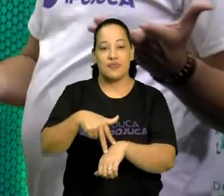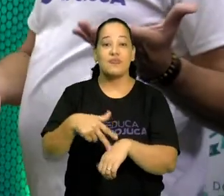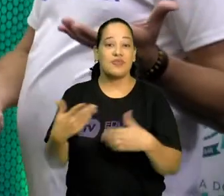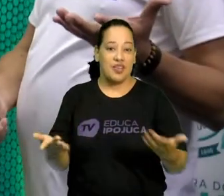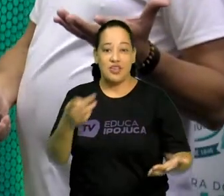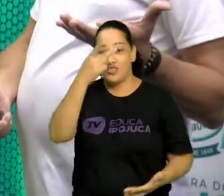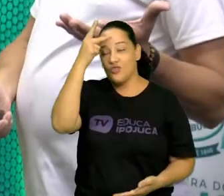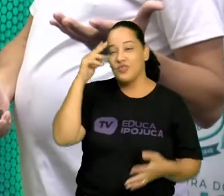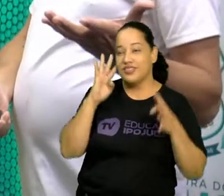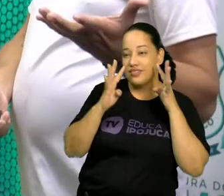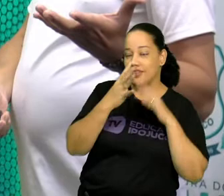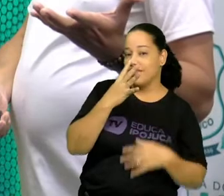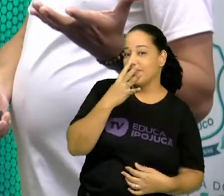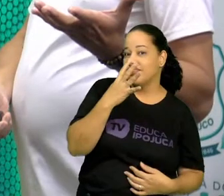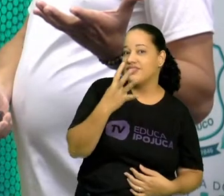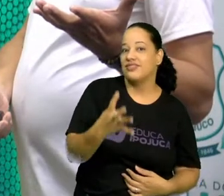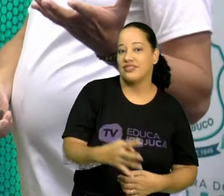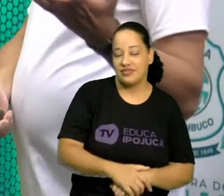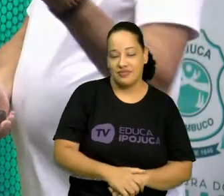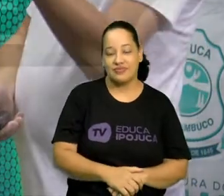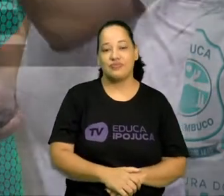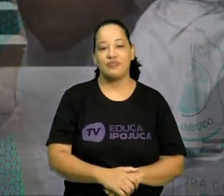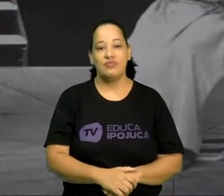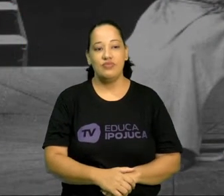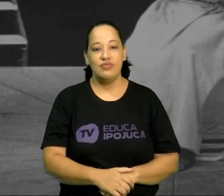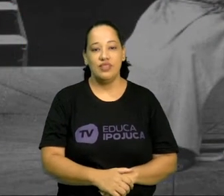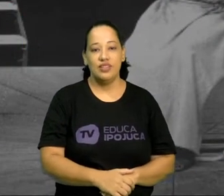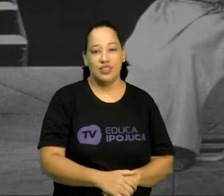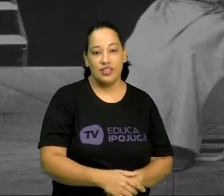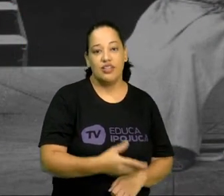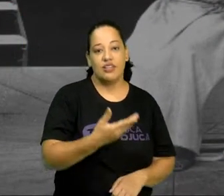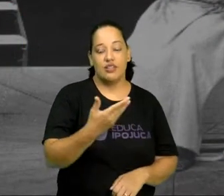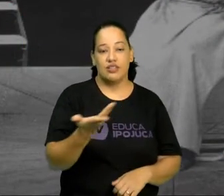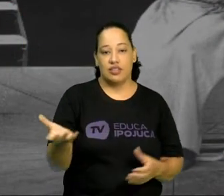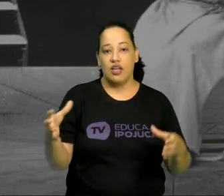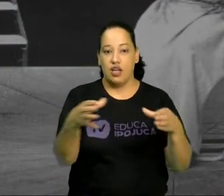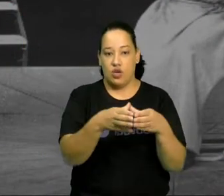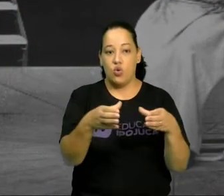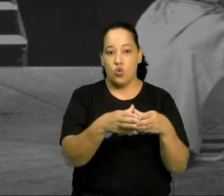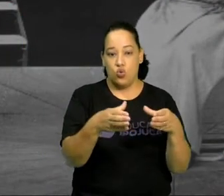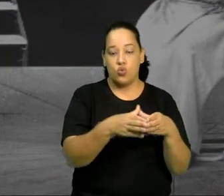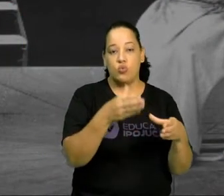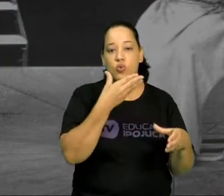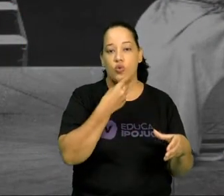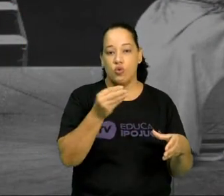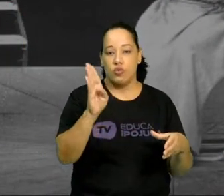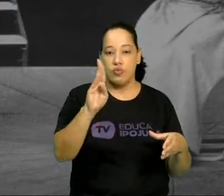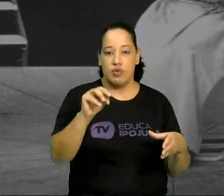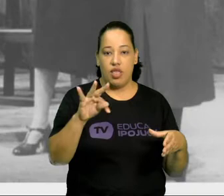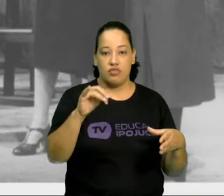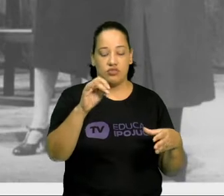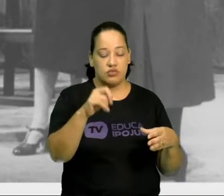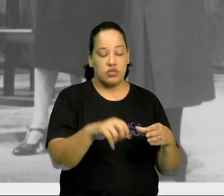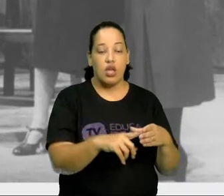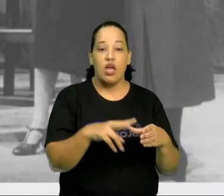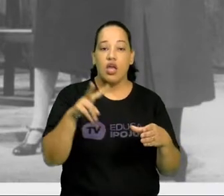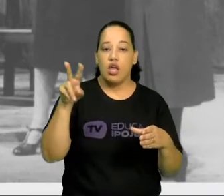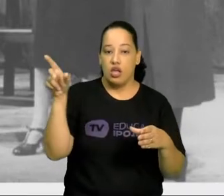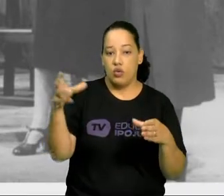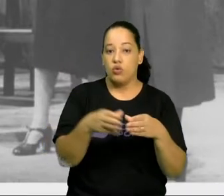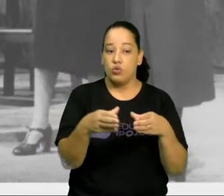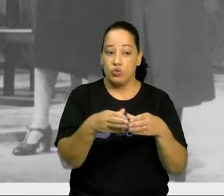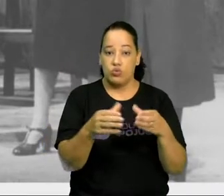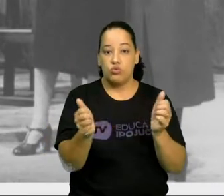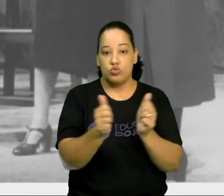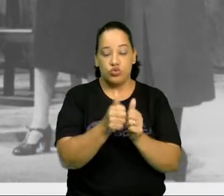fascinados e aqui oberlan samba que é o grupo do brest e da Elaine vai eu quero a esposa dele